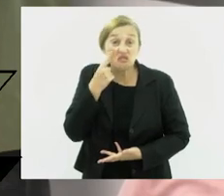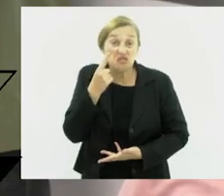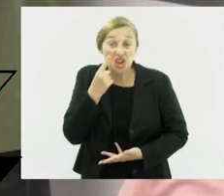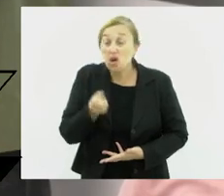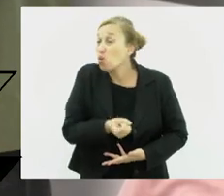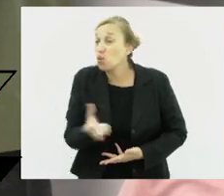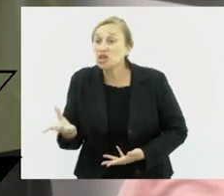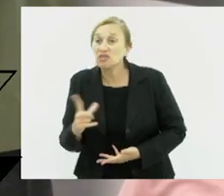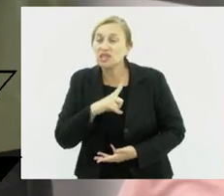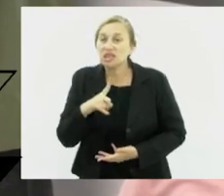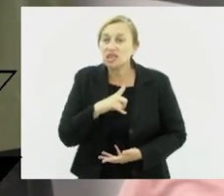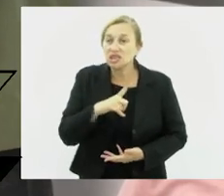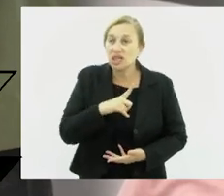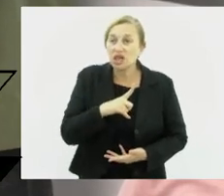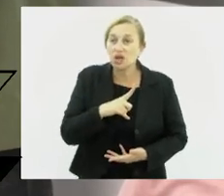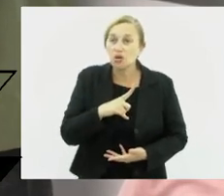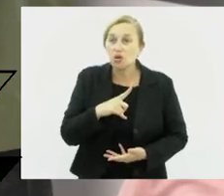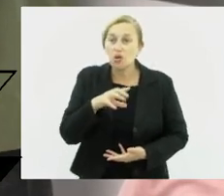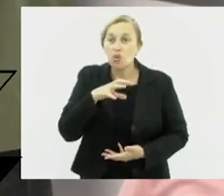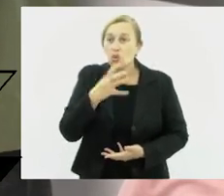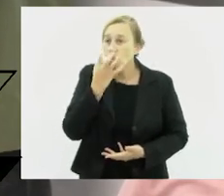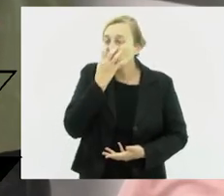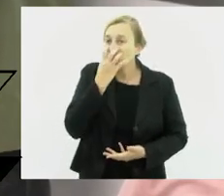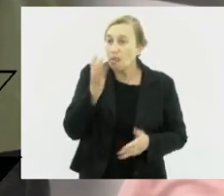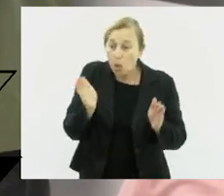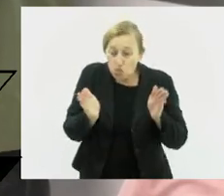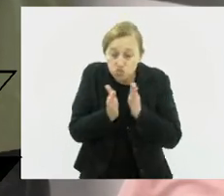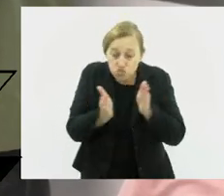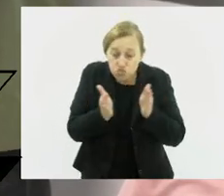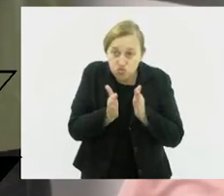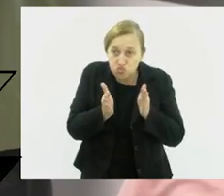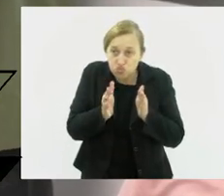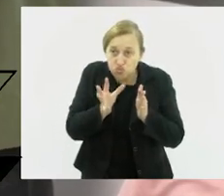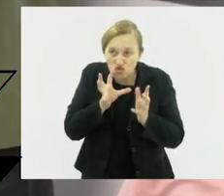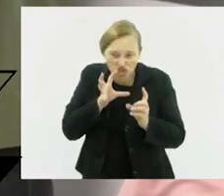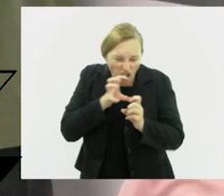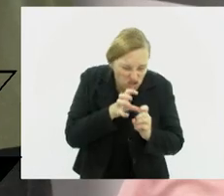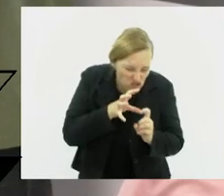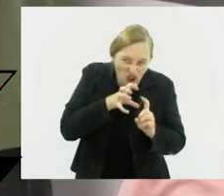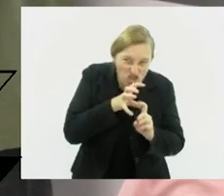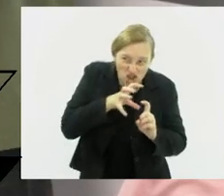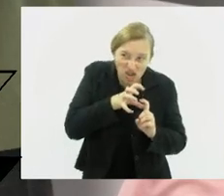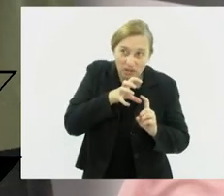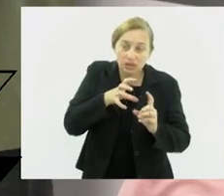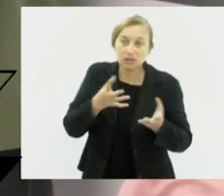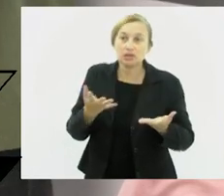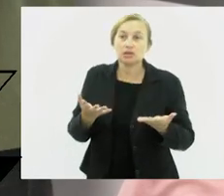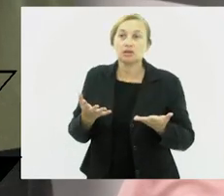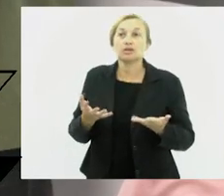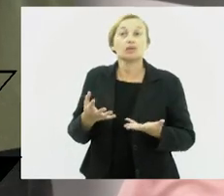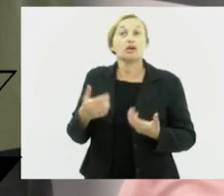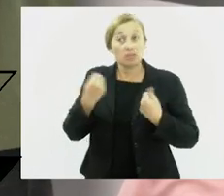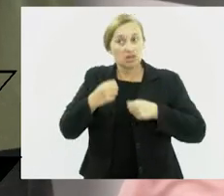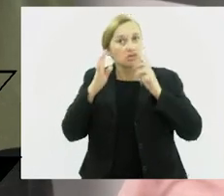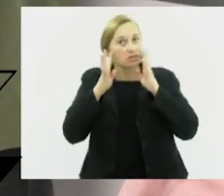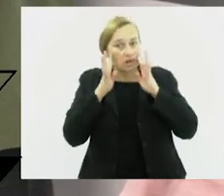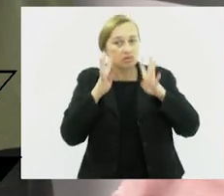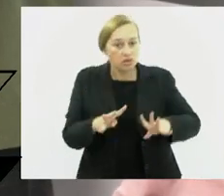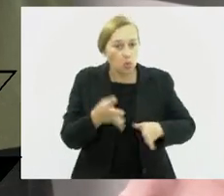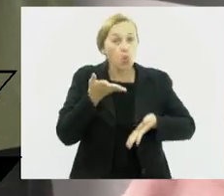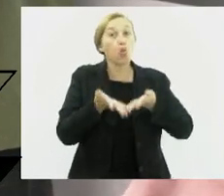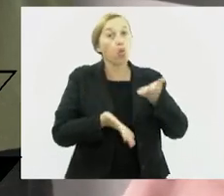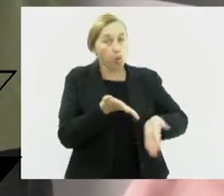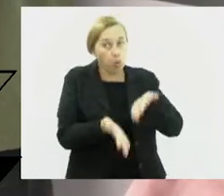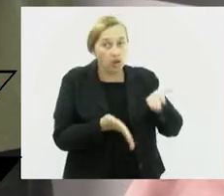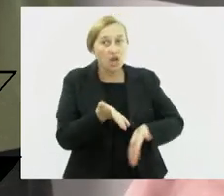tem um animal de médio porte que está ali barbarizando, absolutamente bravio, e precisa de atenção e cuidado.